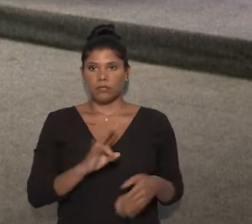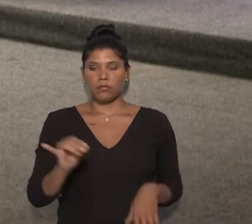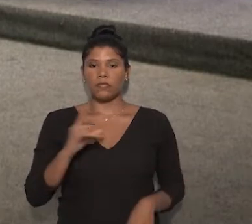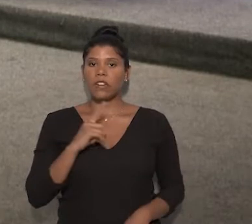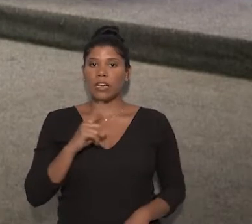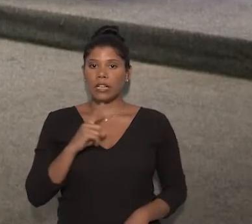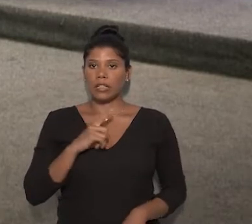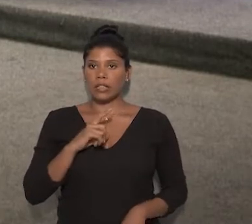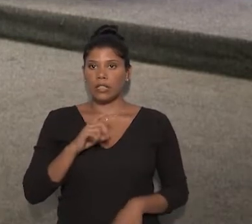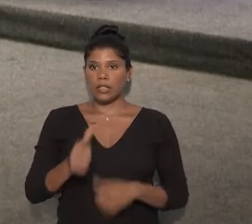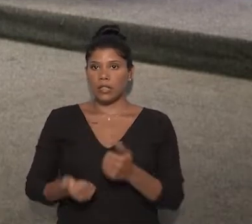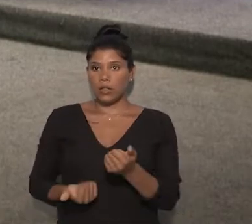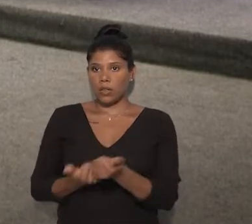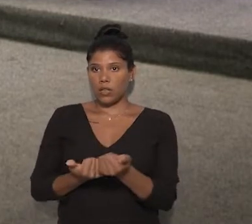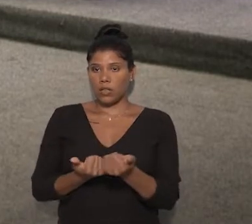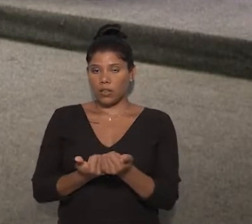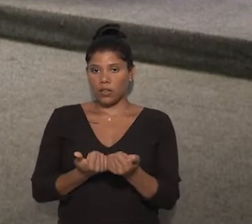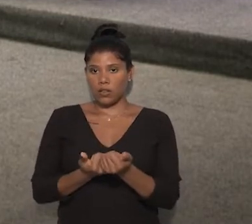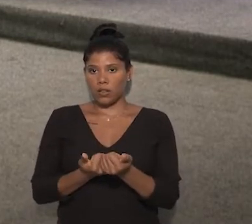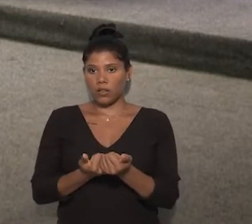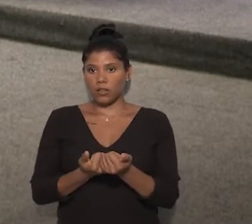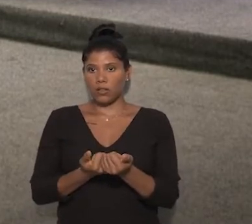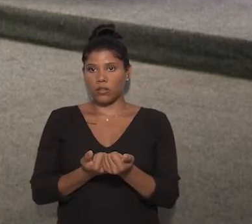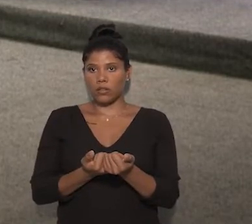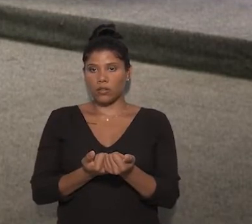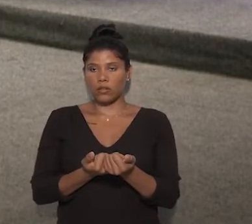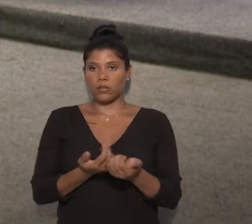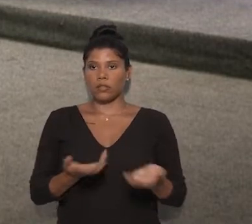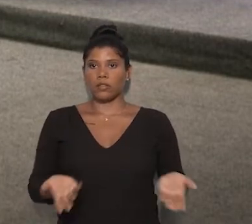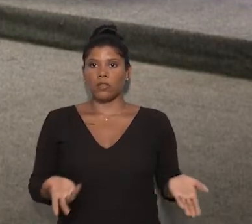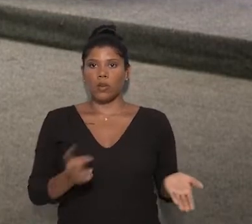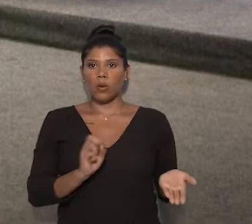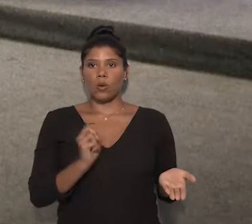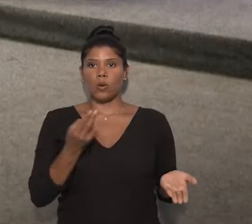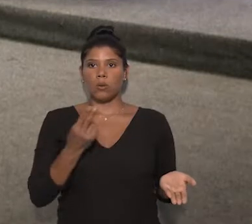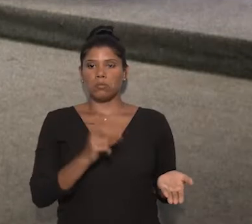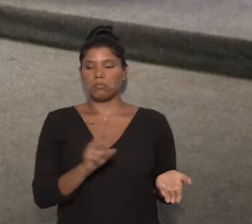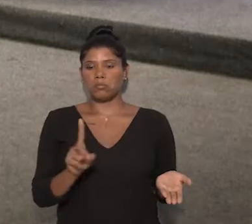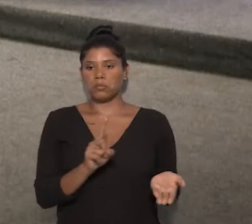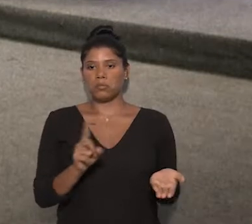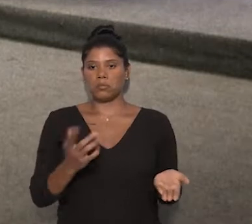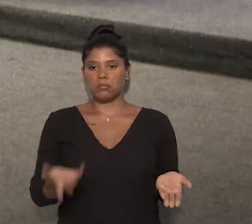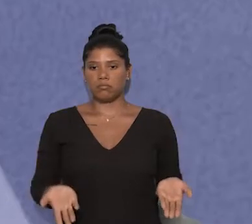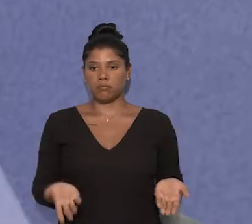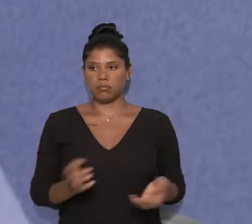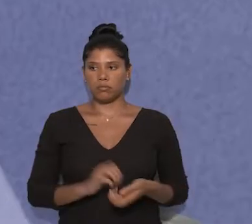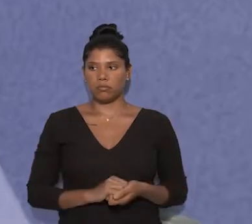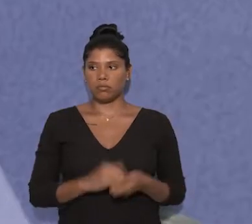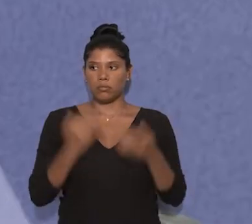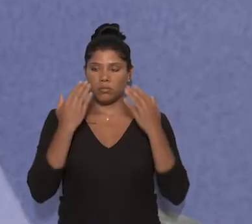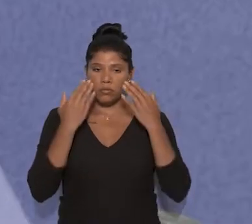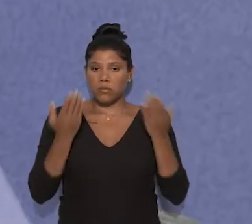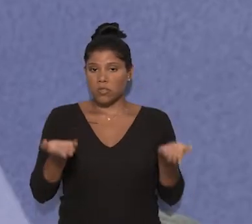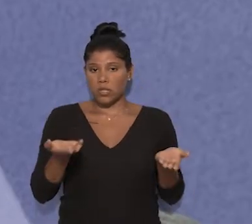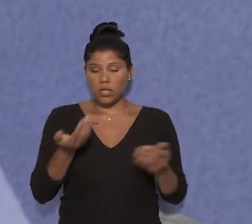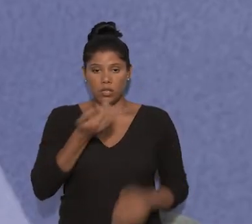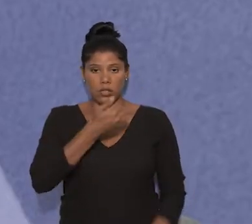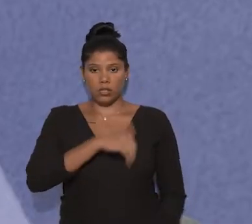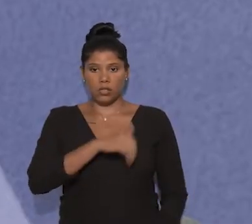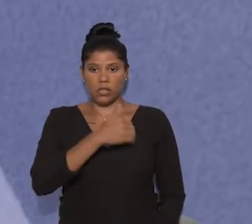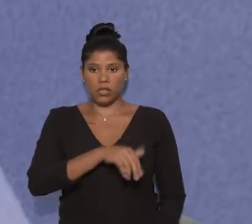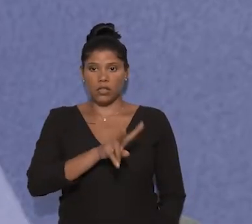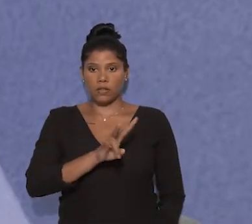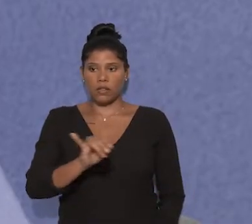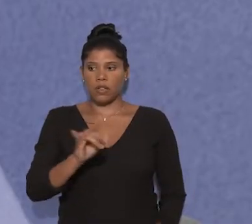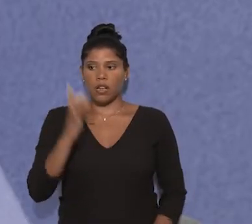os reforços da abertura da janela do Rigonato e do John Vasquez ou ainda não? Não sei se o Ceará... Depende de estar regularizado.